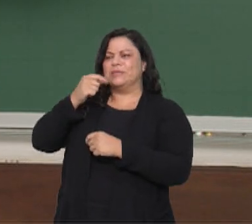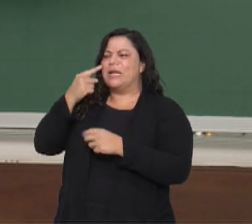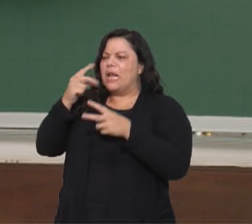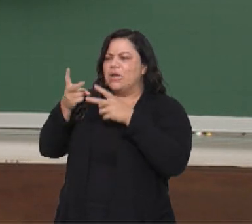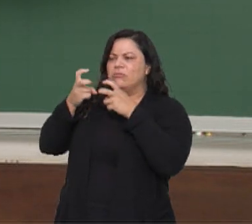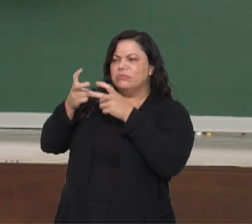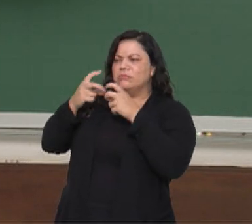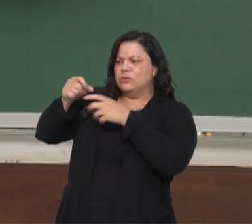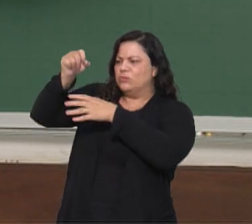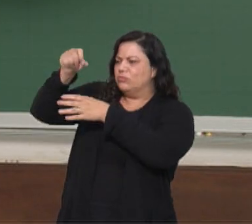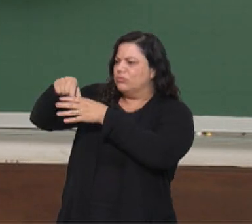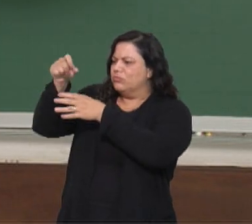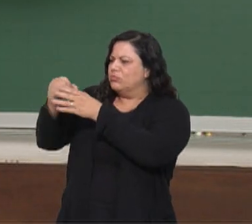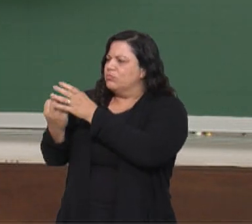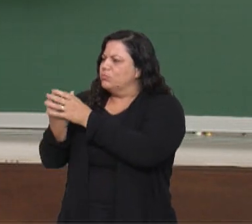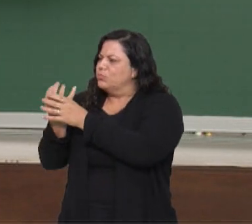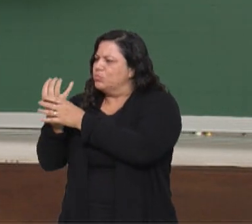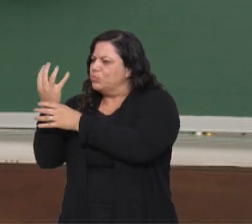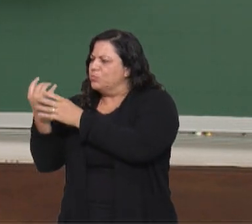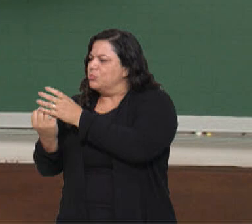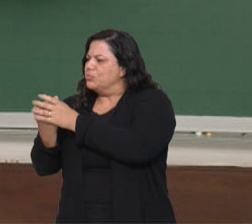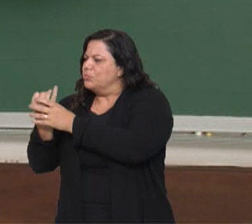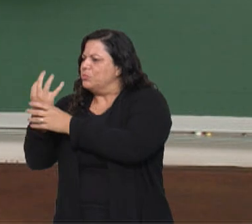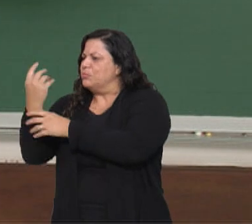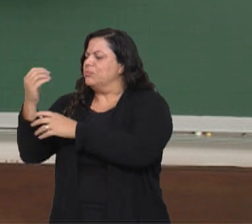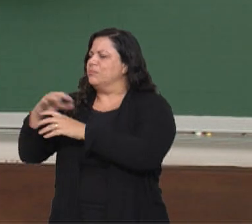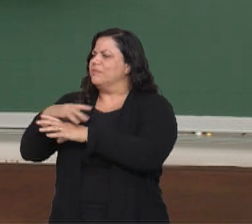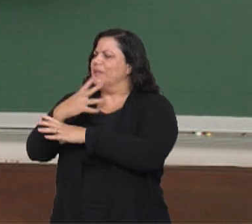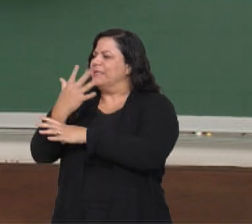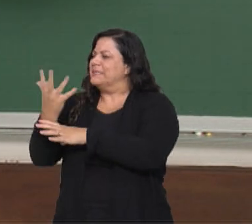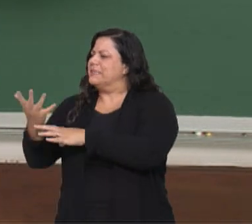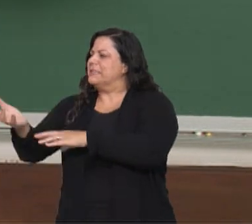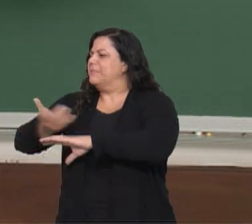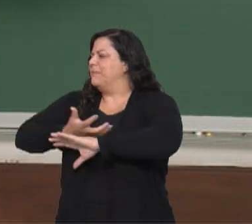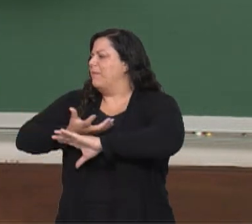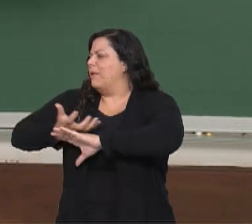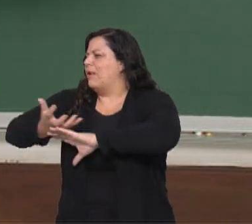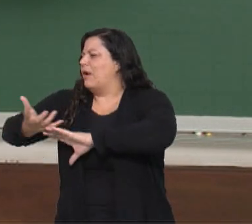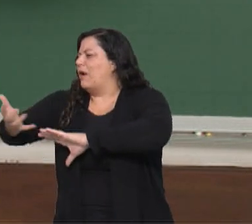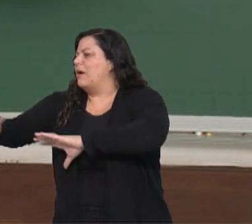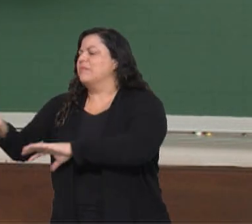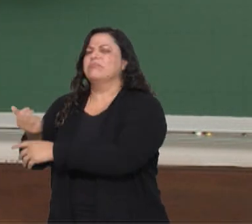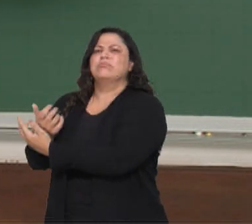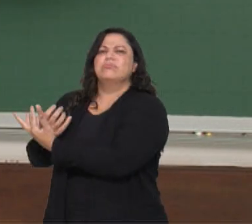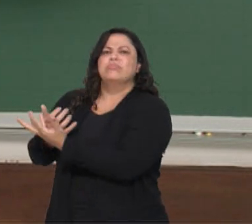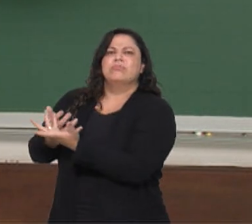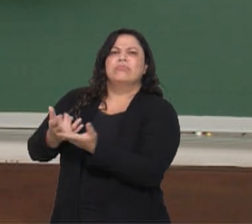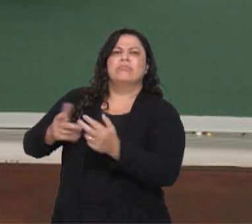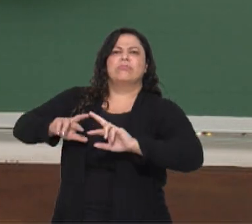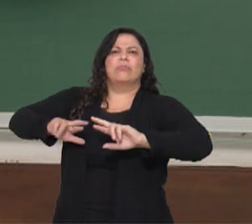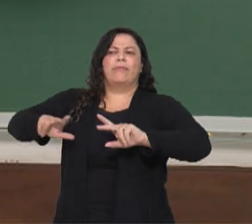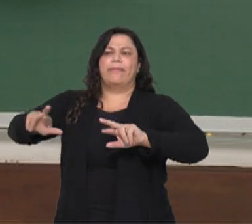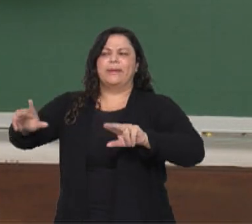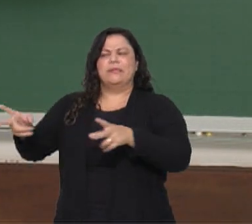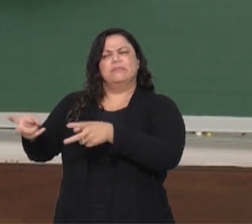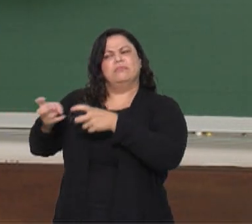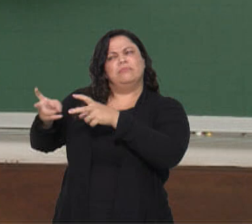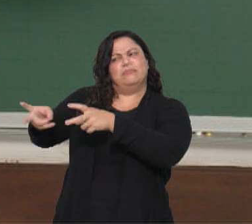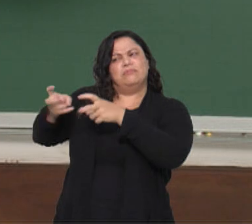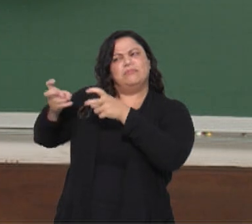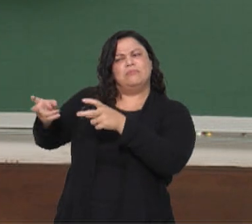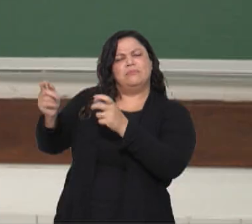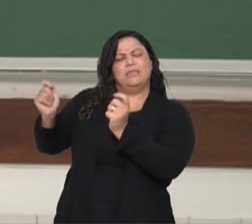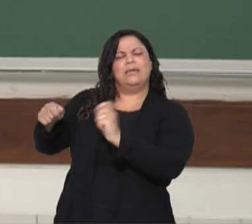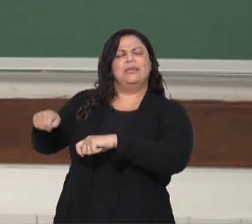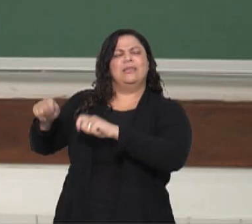seja, fazer o plantio, criar as primeiras mudas, desenvolver aquilo lá regando, começou a observar que daria para manipular as